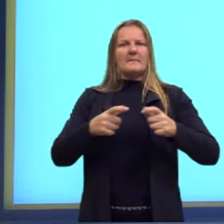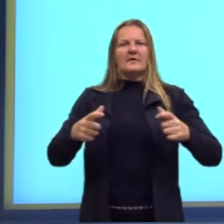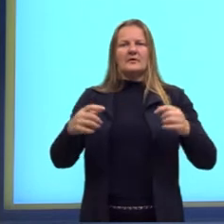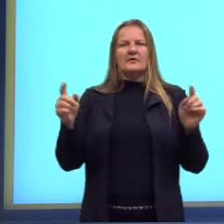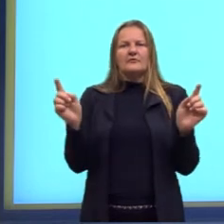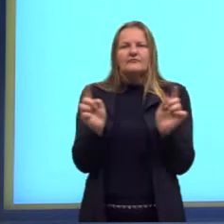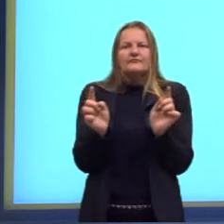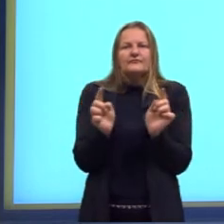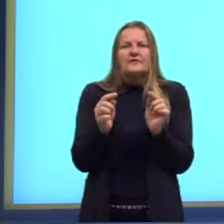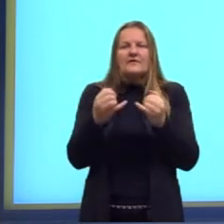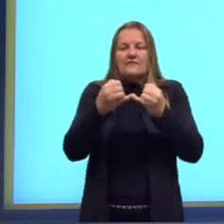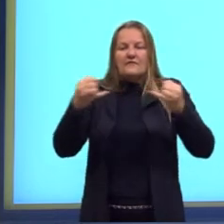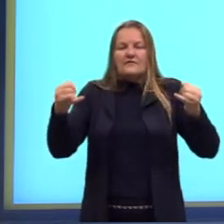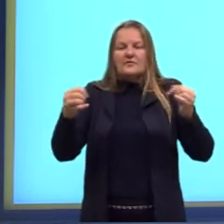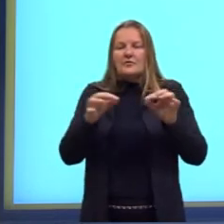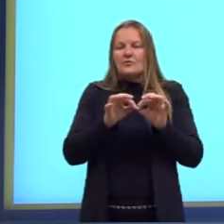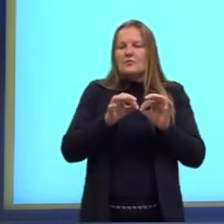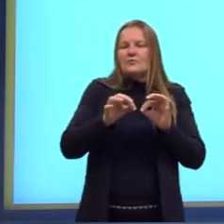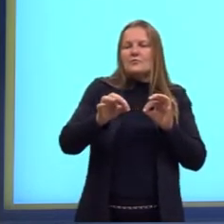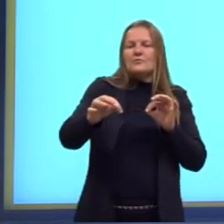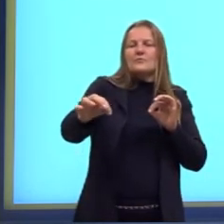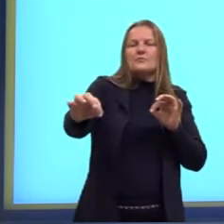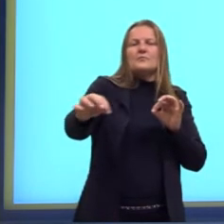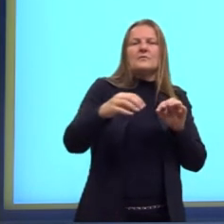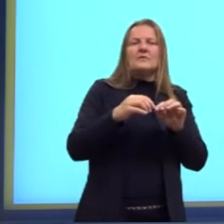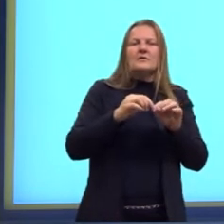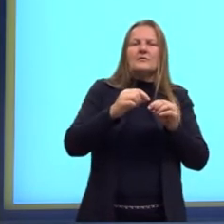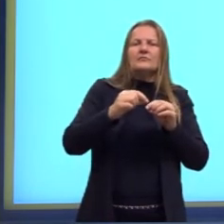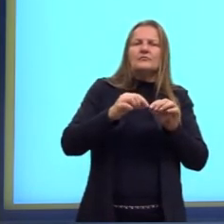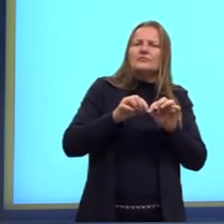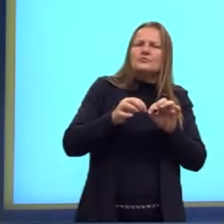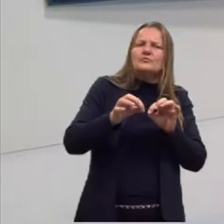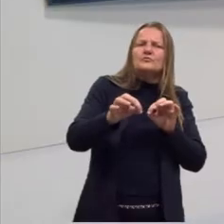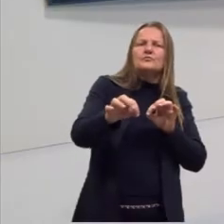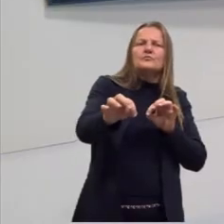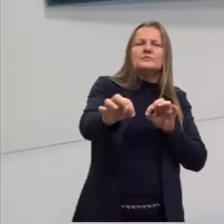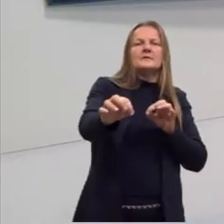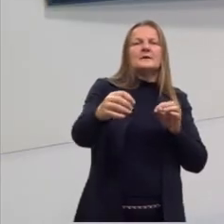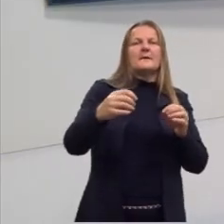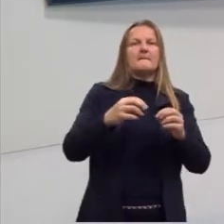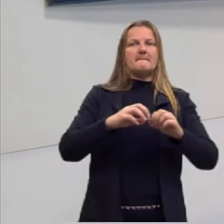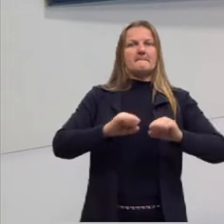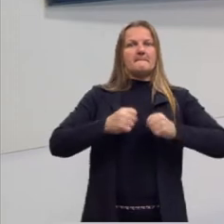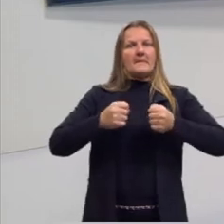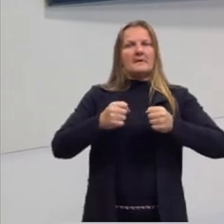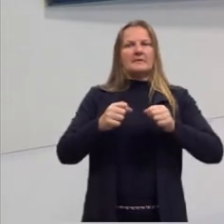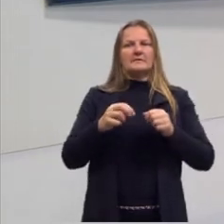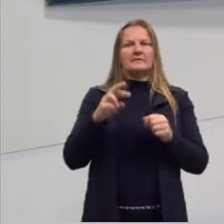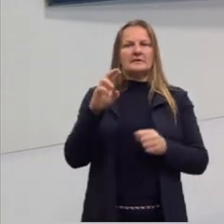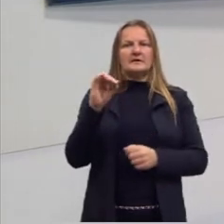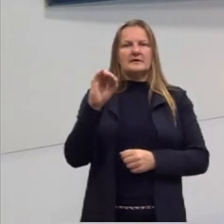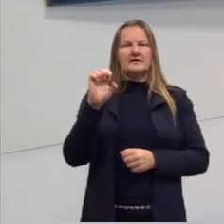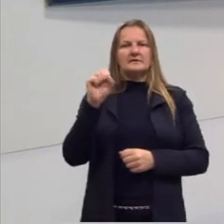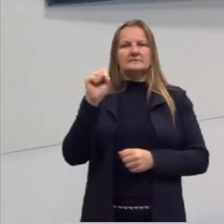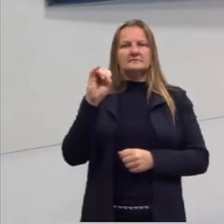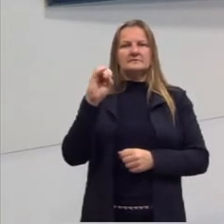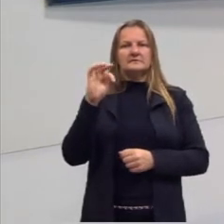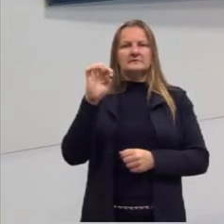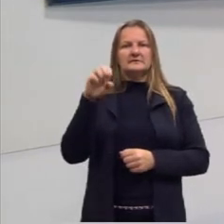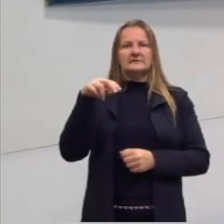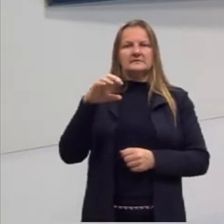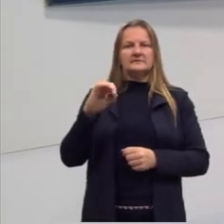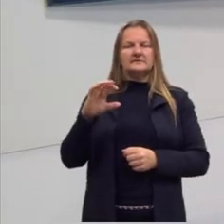que fios curtos tá então quanto mais longo né esse fio aqui maior vai ser a resistência e aqui tá o comprimento